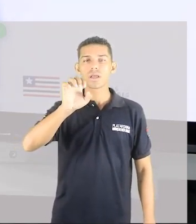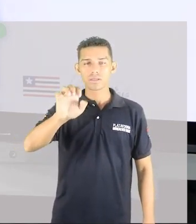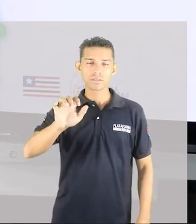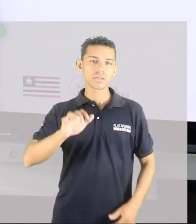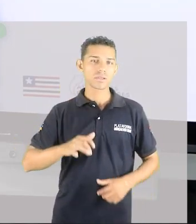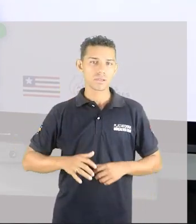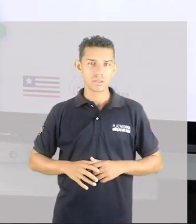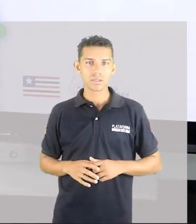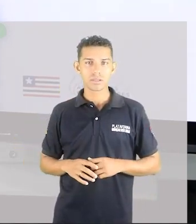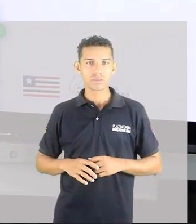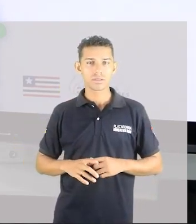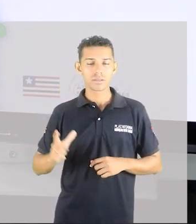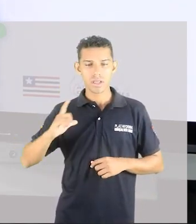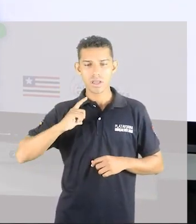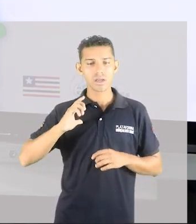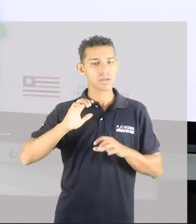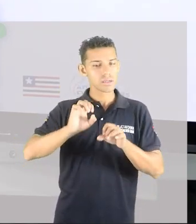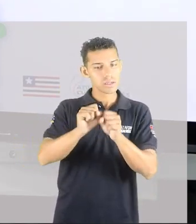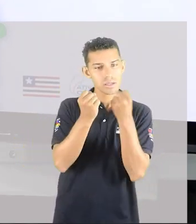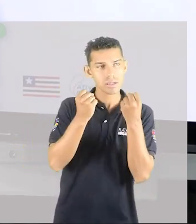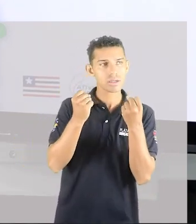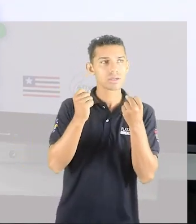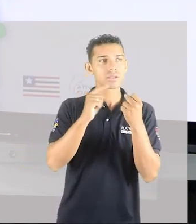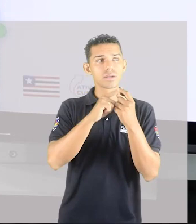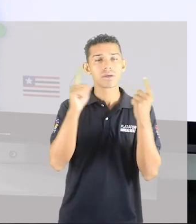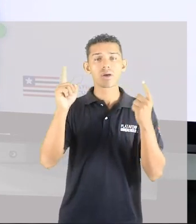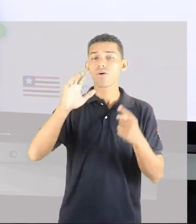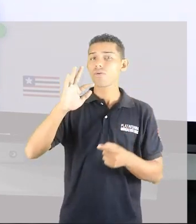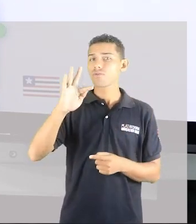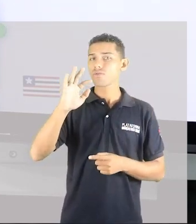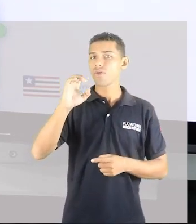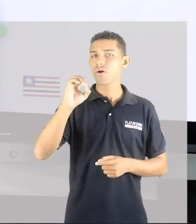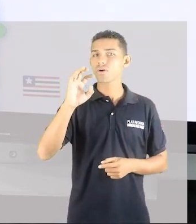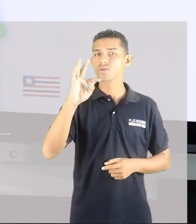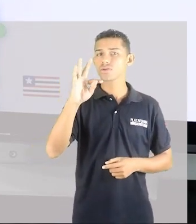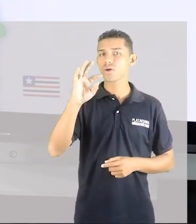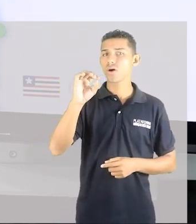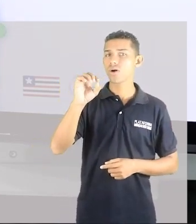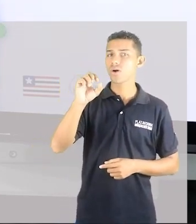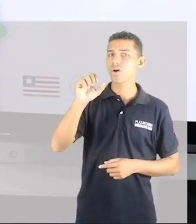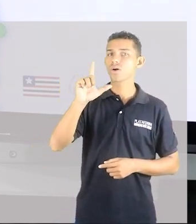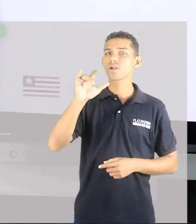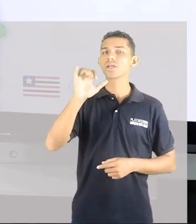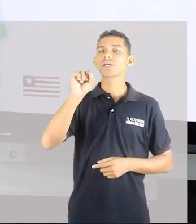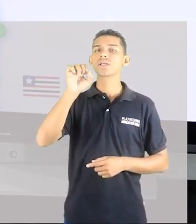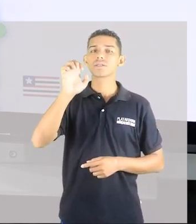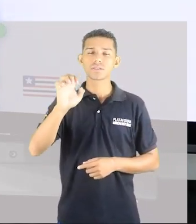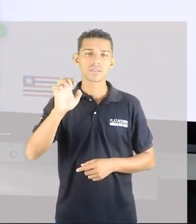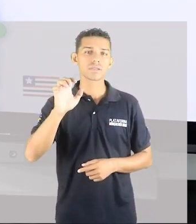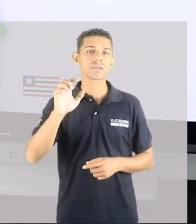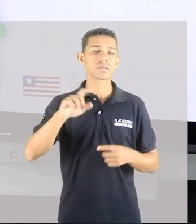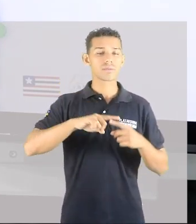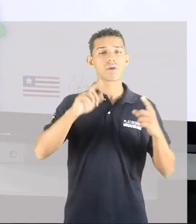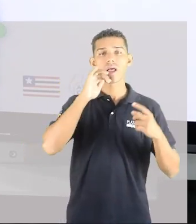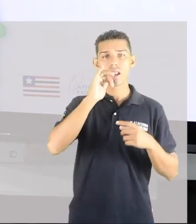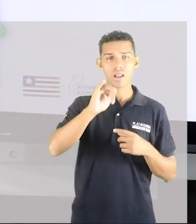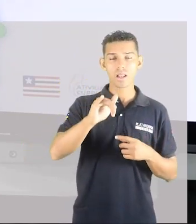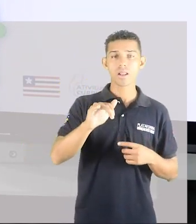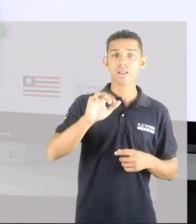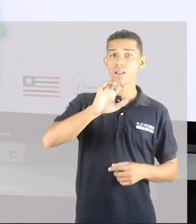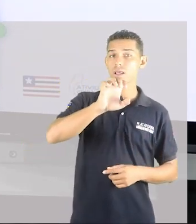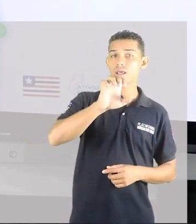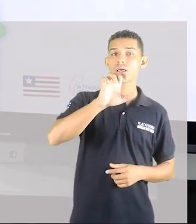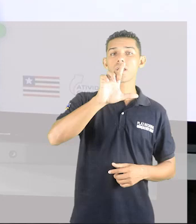Está tendo a quebra pela luz. É uma fotólise. Eu posso também ter a quebra pela eletricidade. Eu tenho